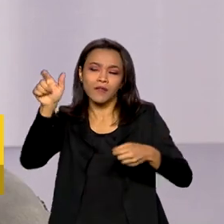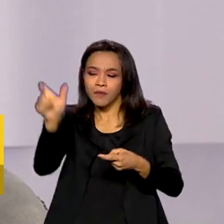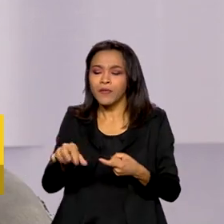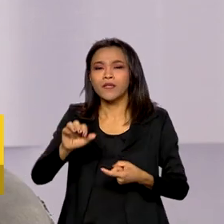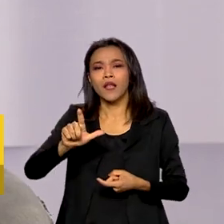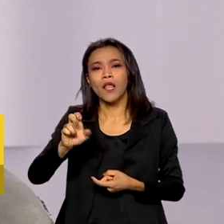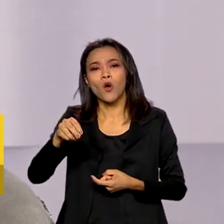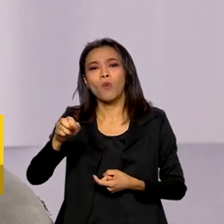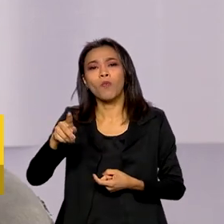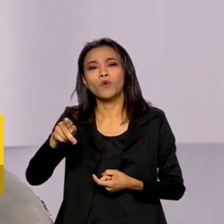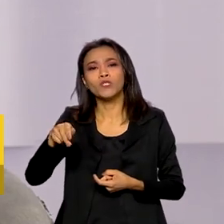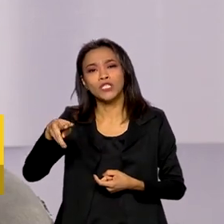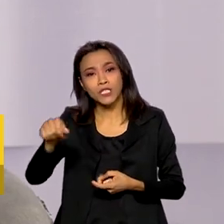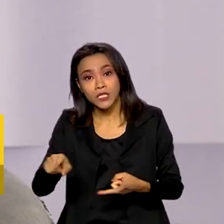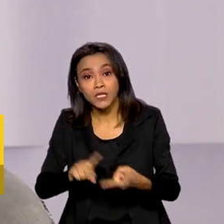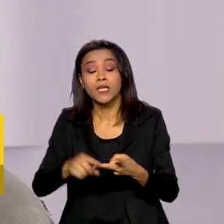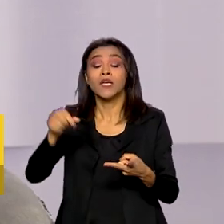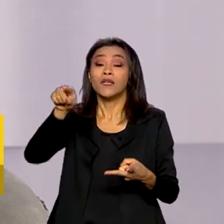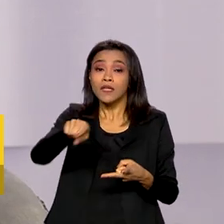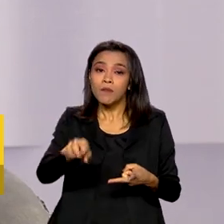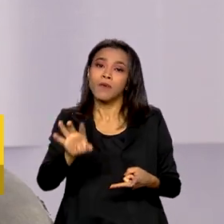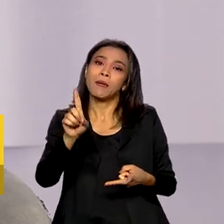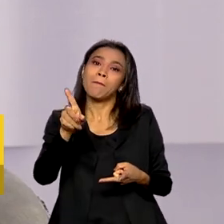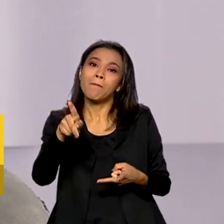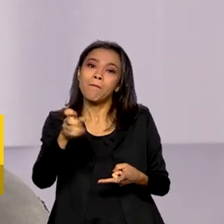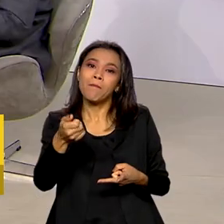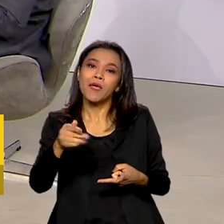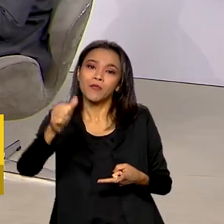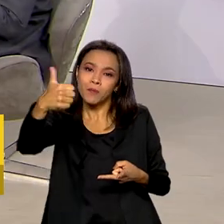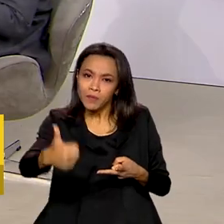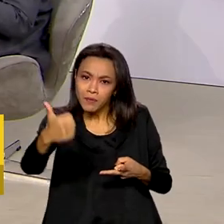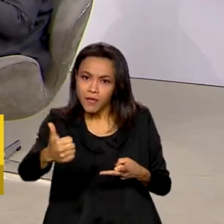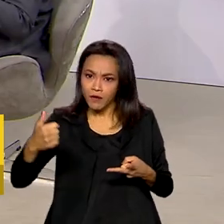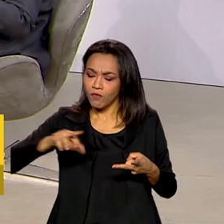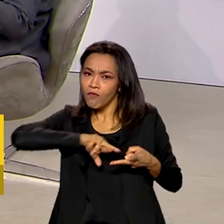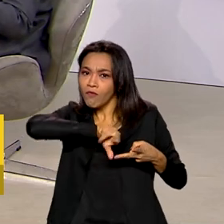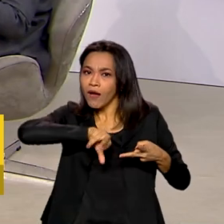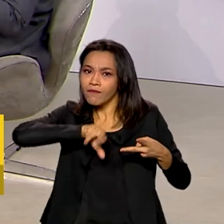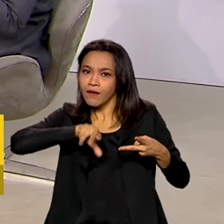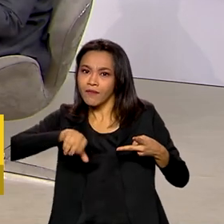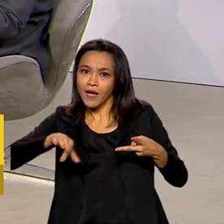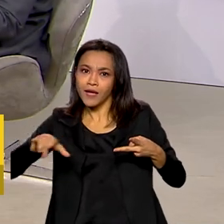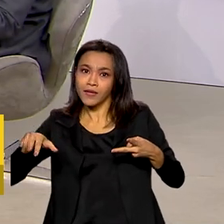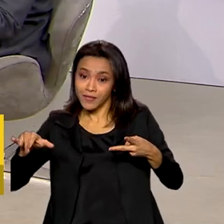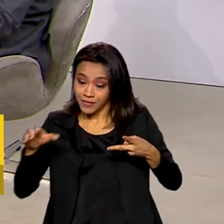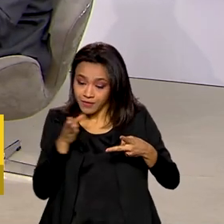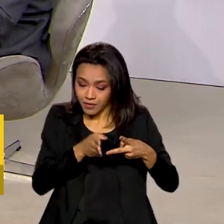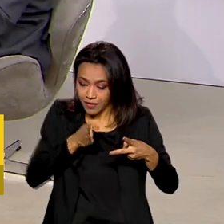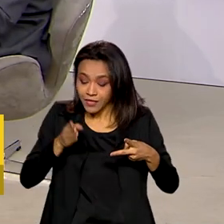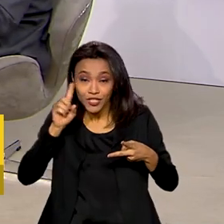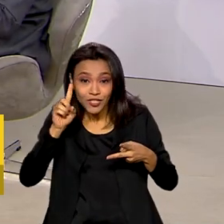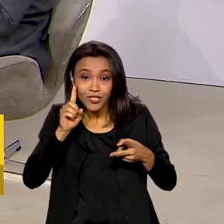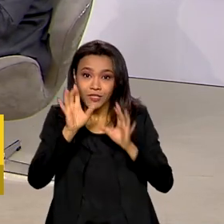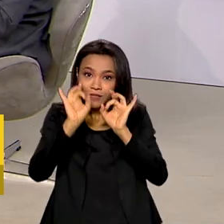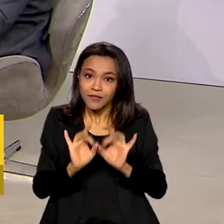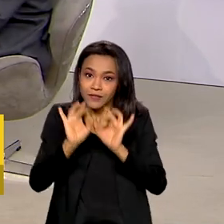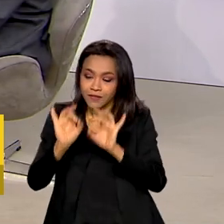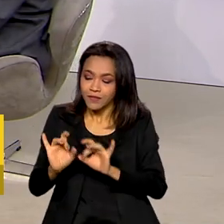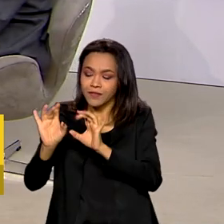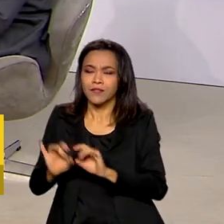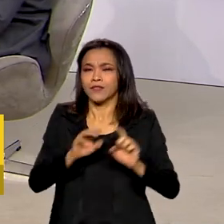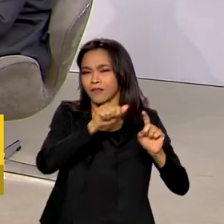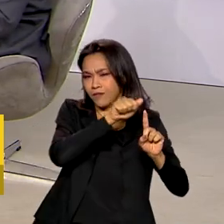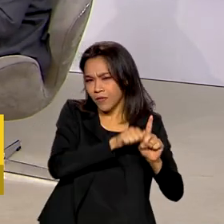dia da coroação de Pedro I, que foi em 1º de dezembro. Então, assim, eram várias datas concorrentes, desde aquelas que eu falei de janeiro,